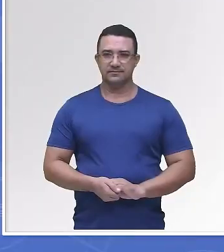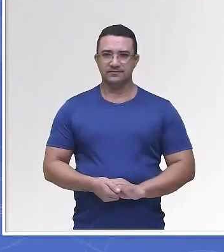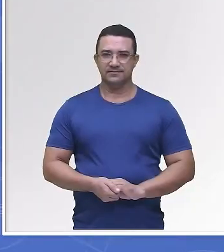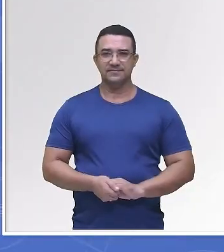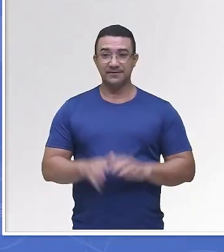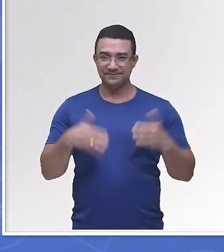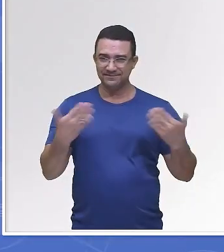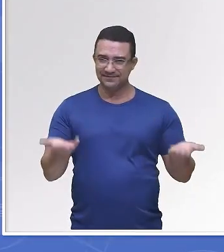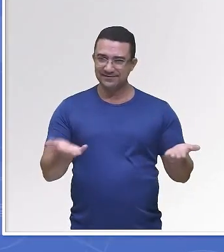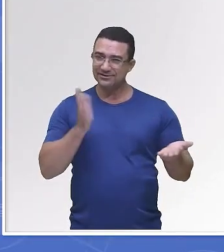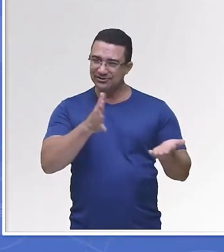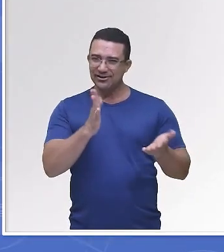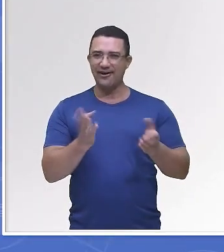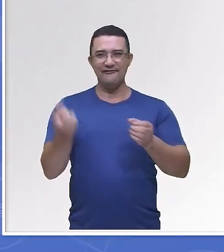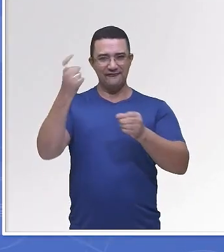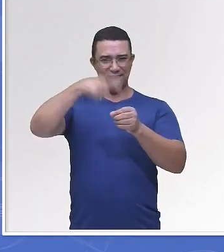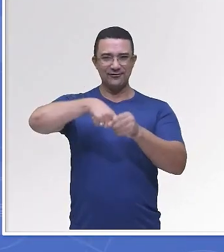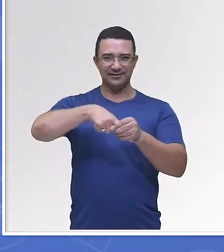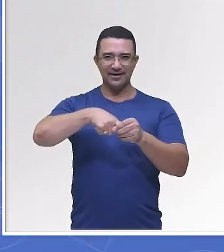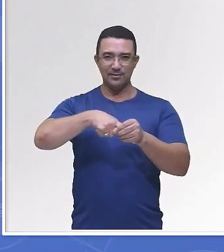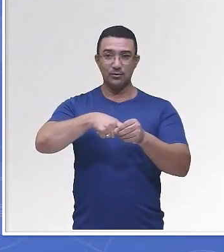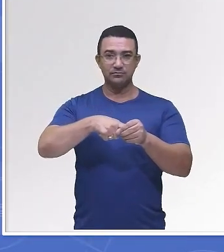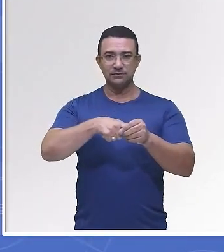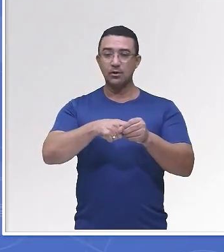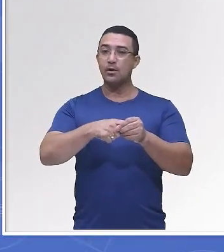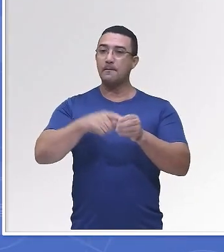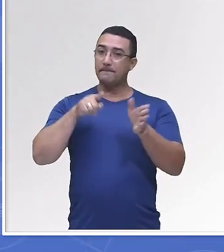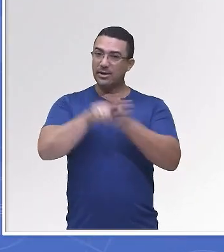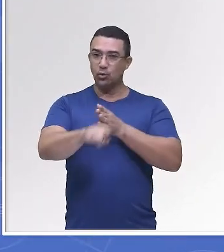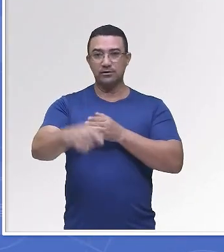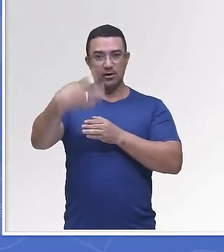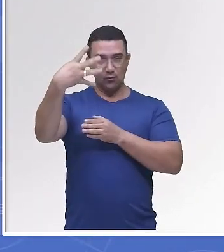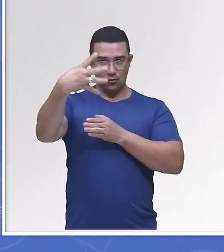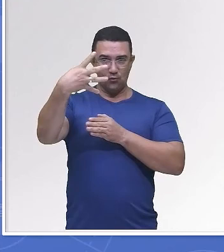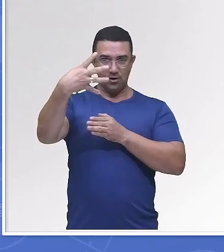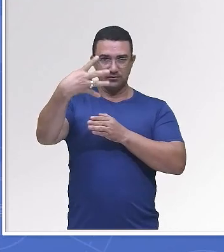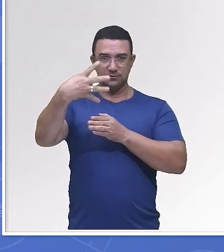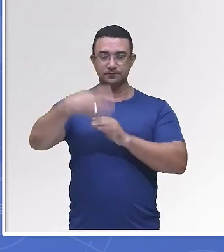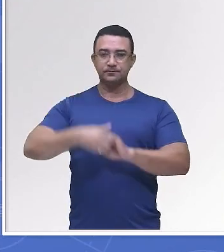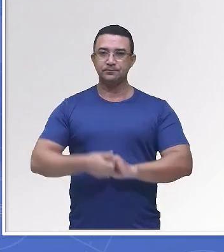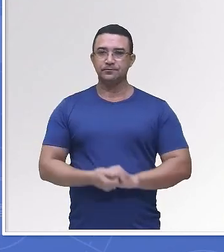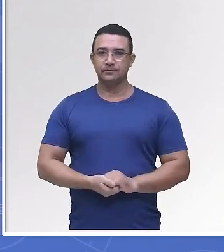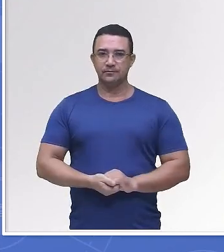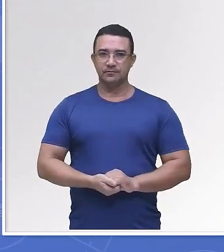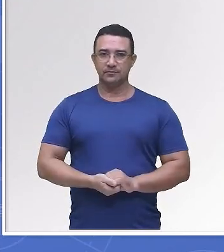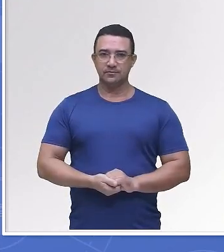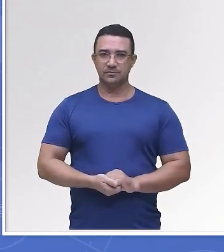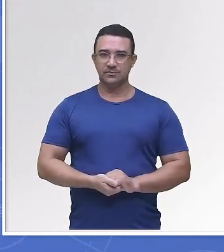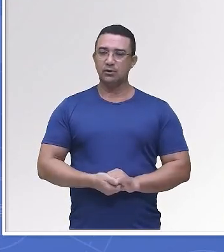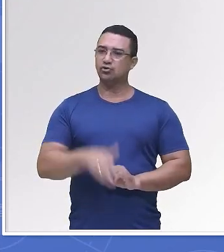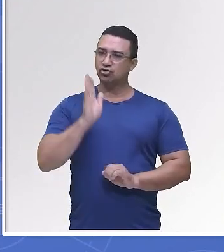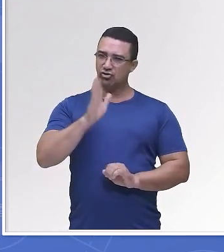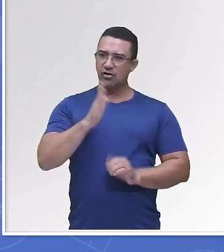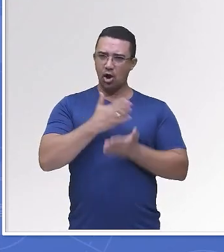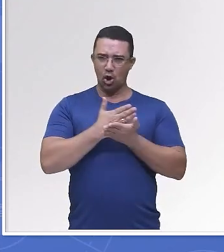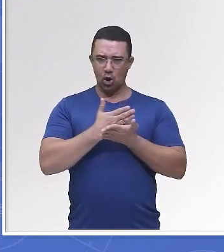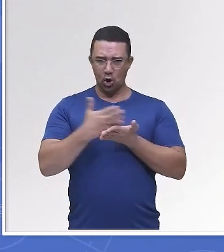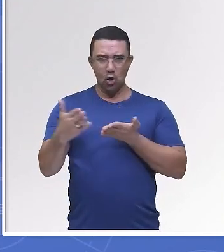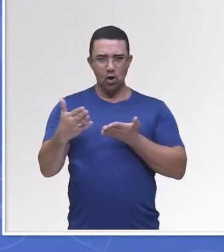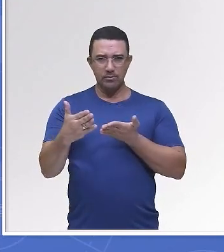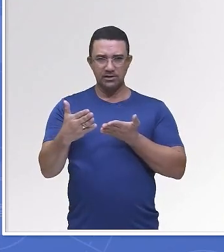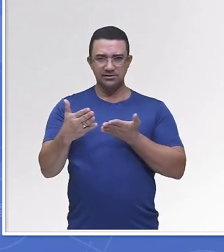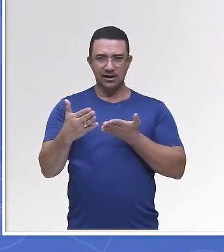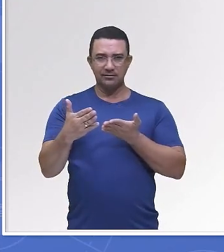Muito bem, então retornamos para essa nossa última questão, esse último comentário, não é? Então eu já vou começar